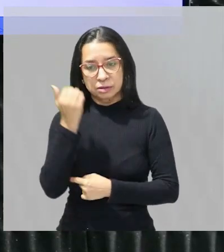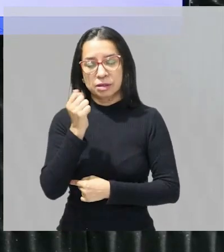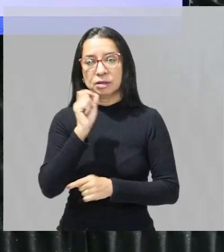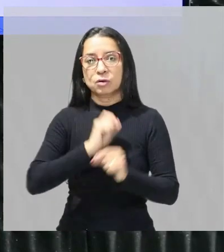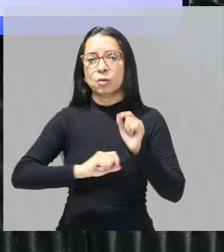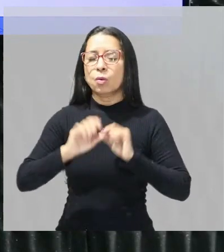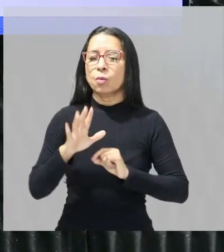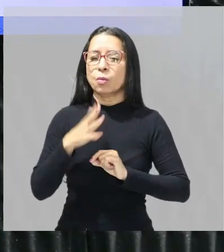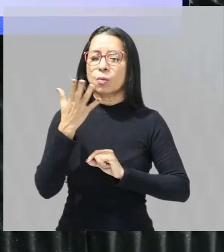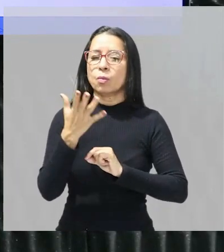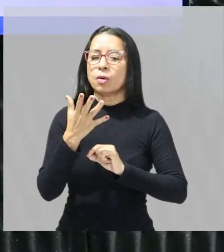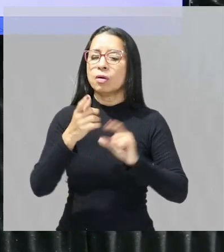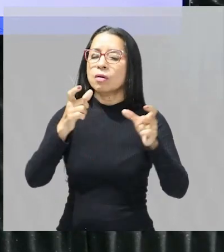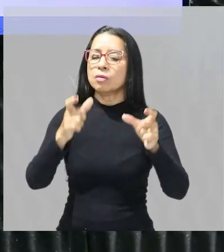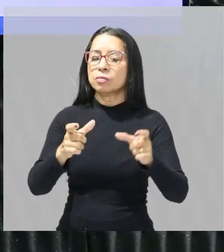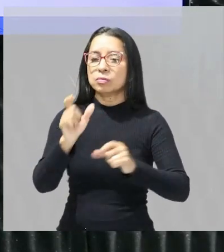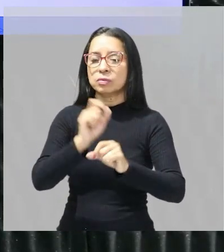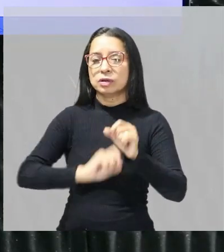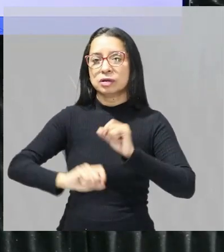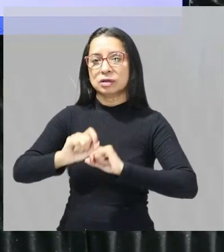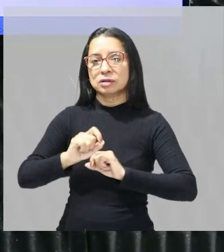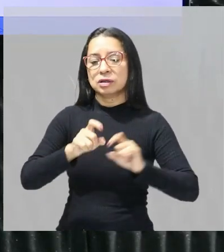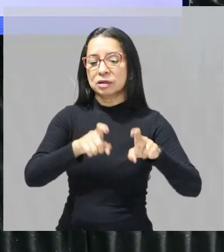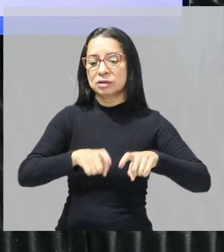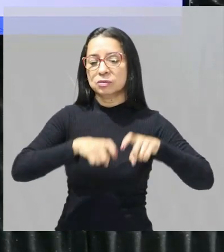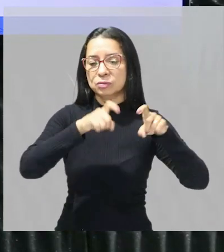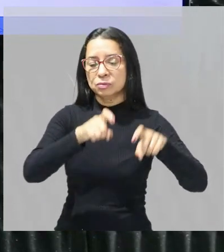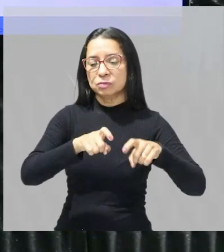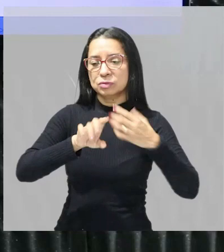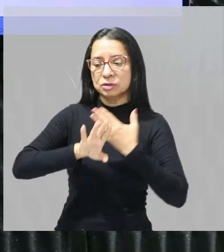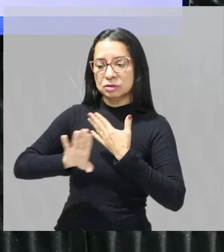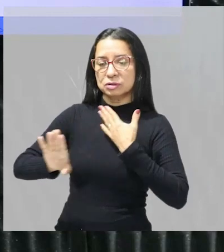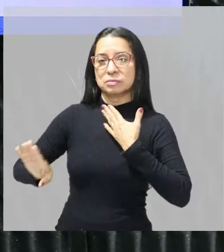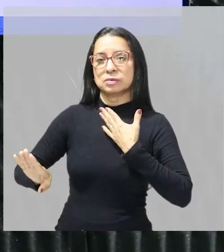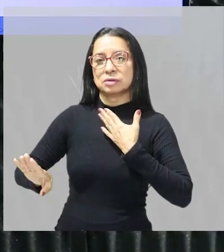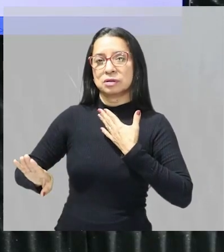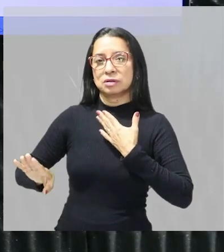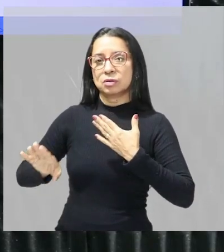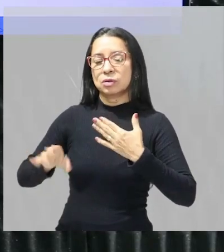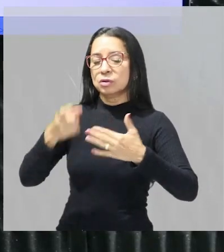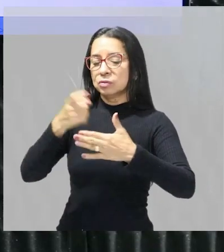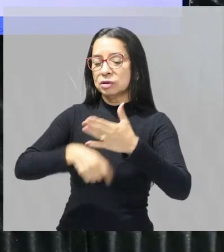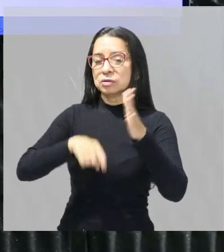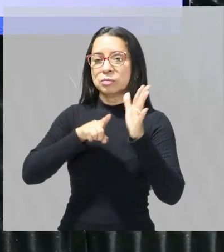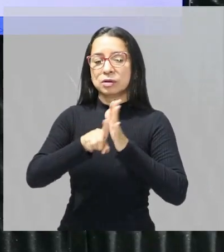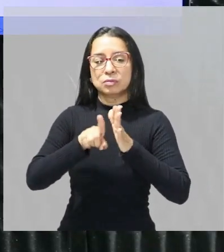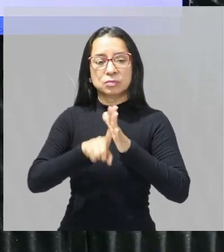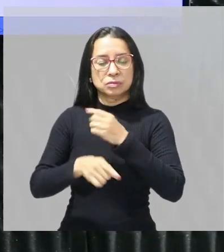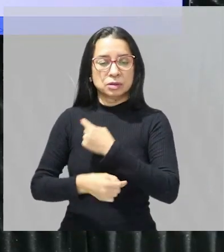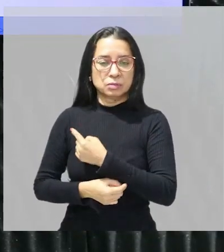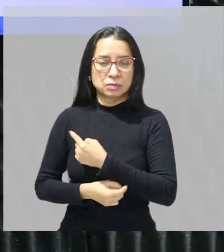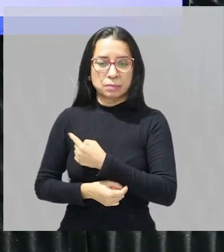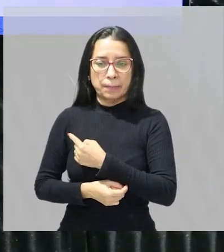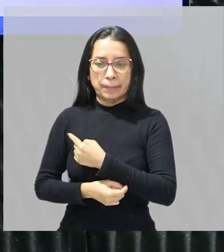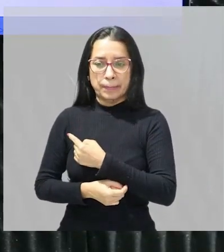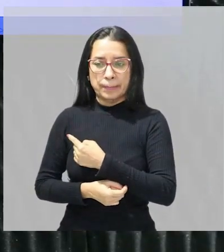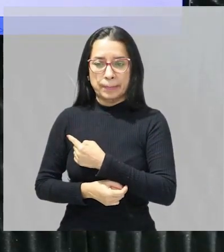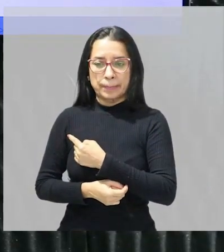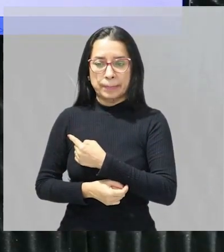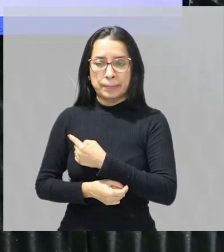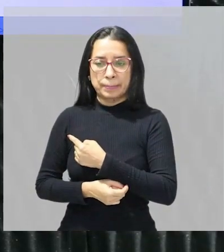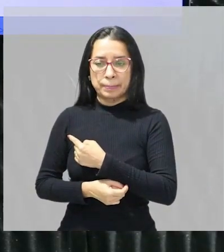sei. Qual é o setor da agricultura brasileira que está marginalizado, que o texto está me perguntando? É justamente o setor,